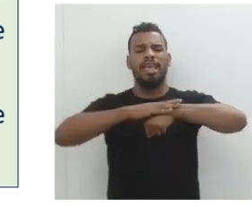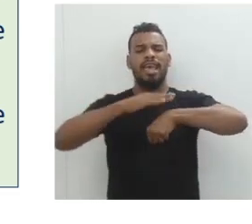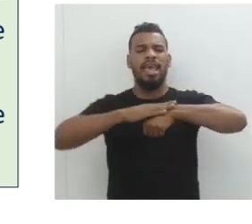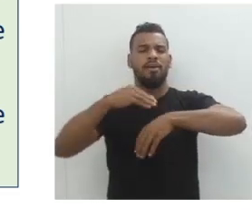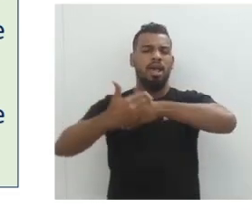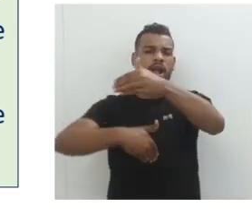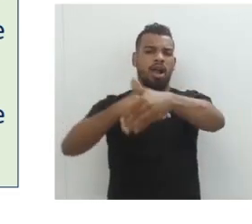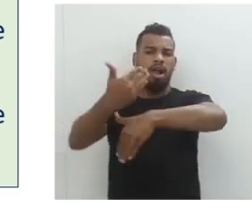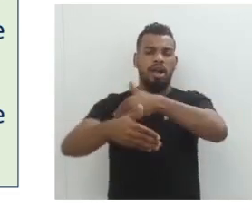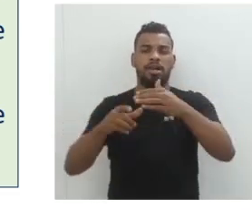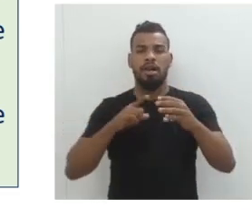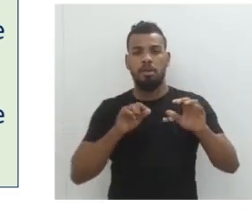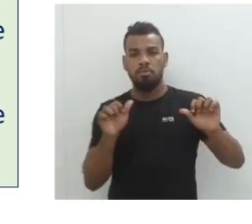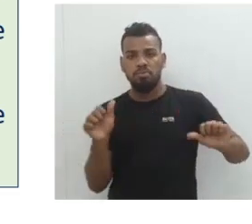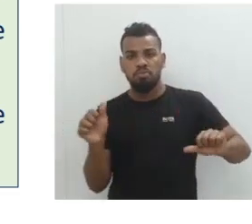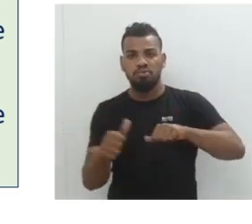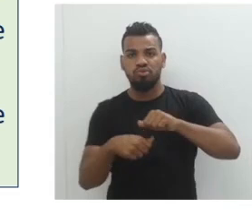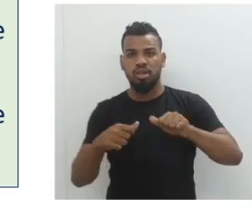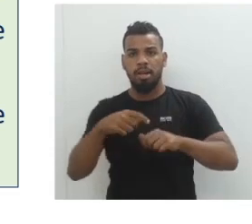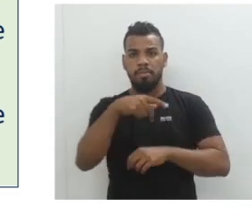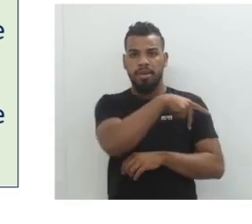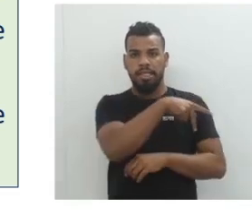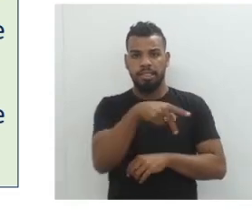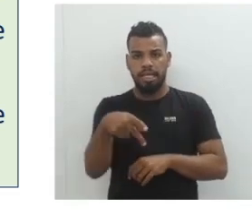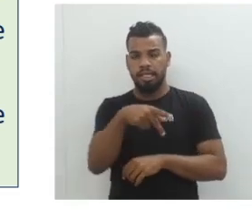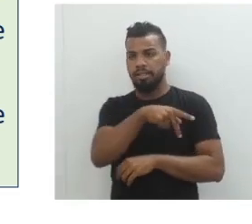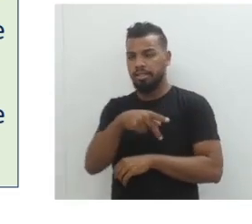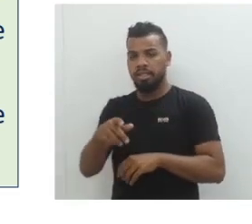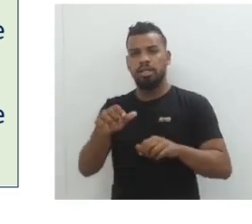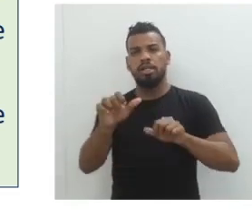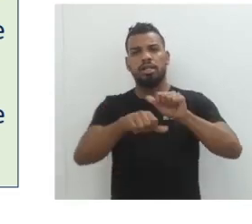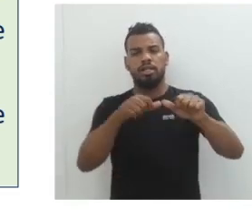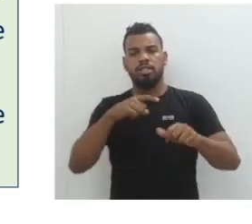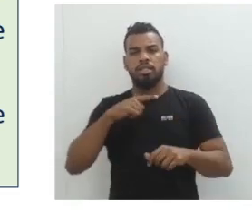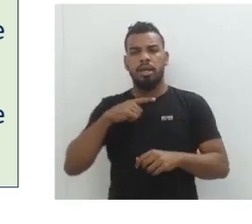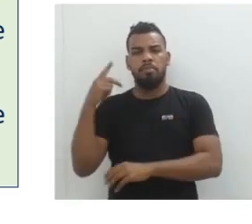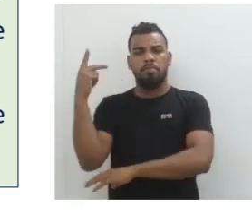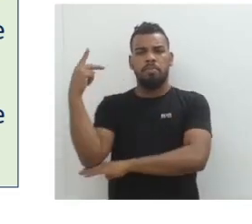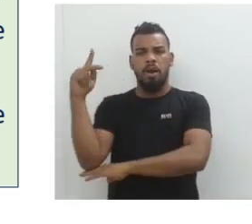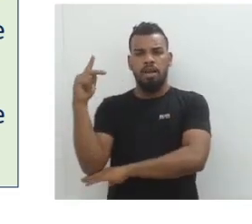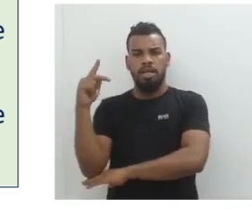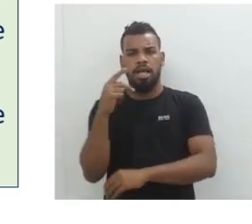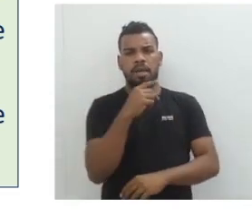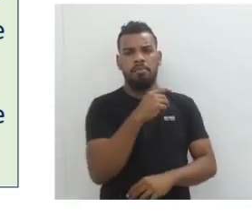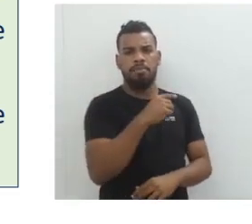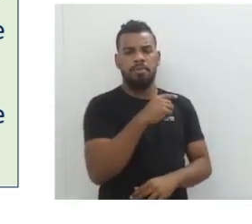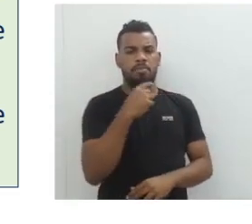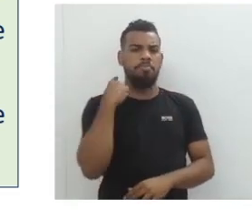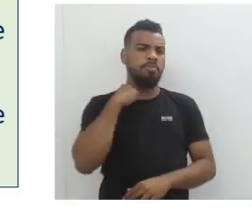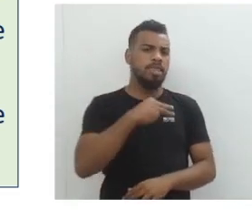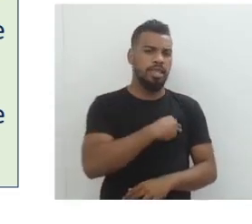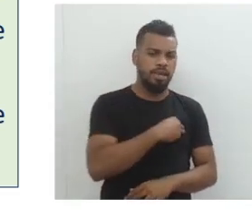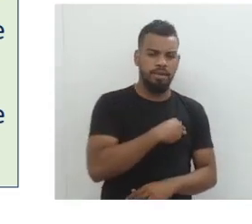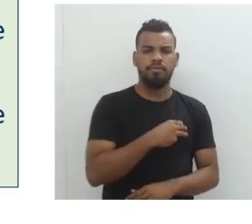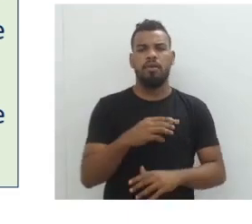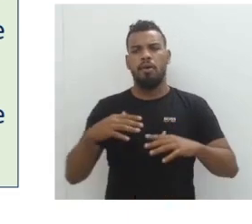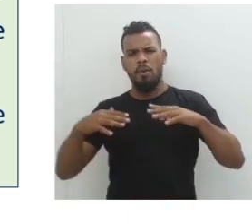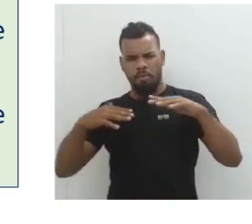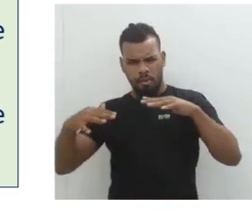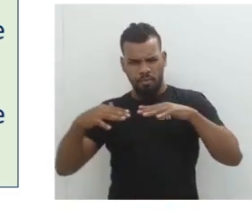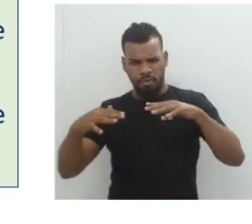uma alternância de presidentes entre paulistas e mineiros. Esse